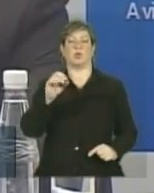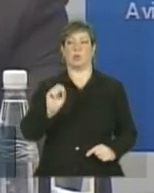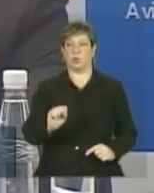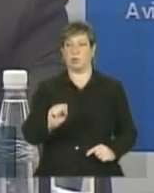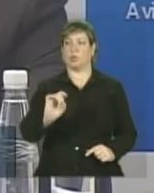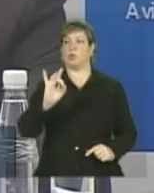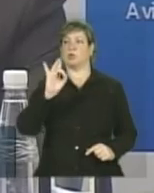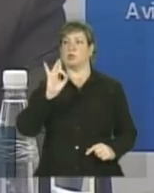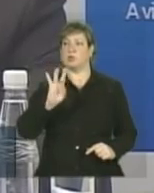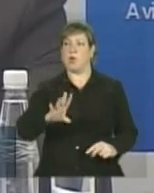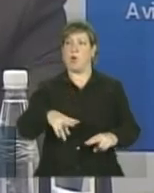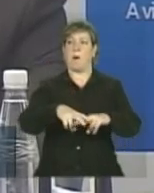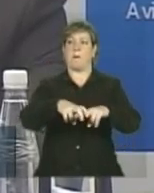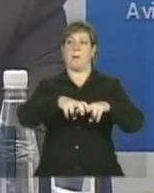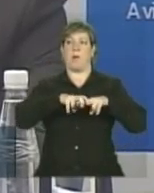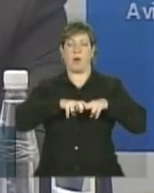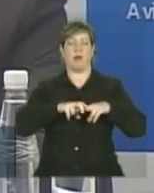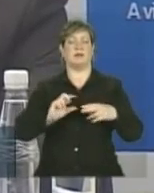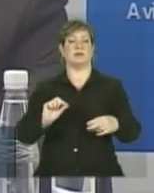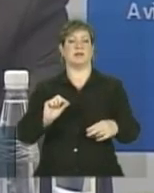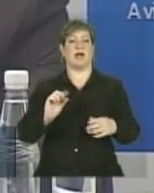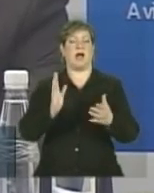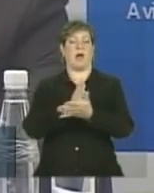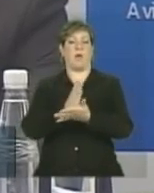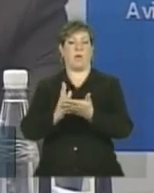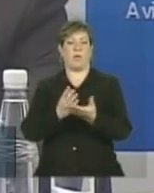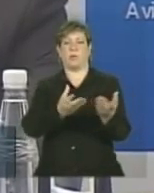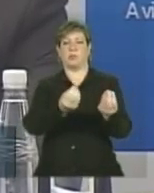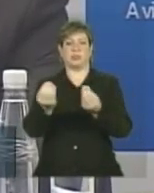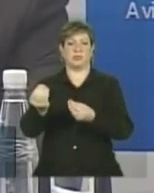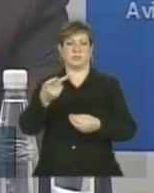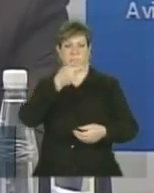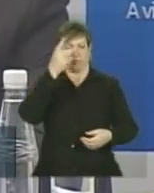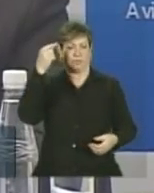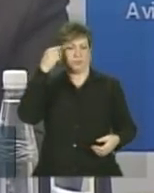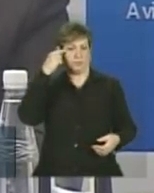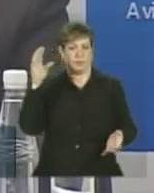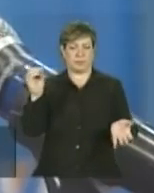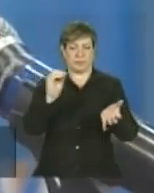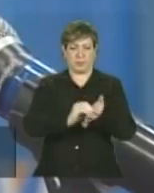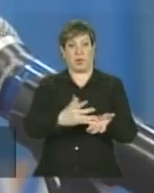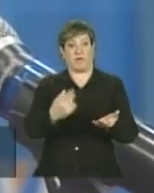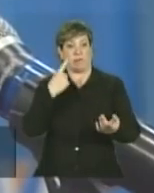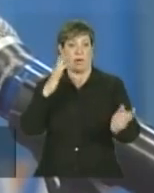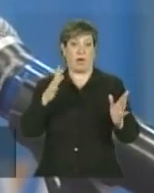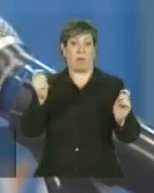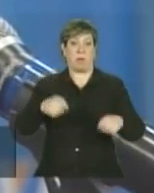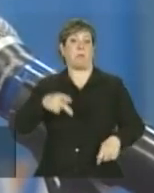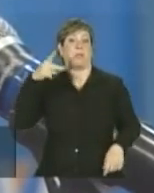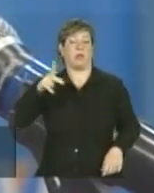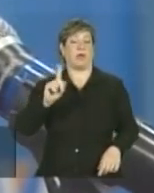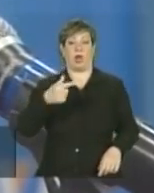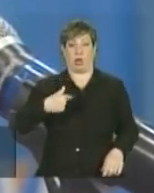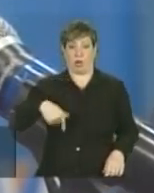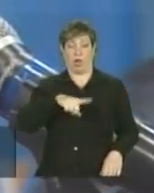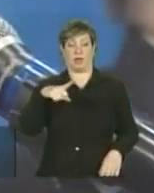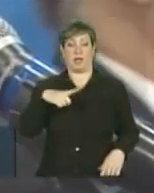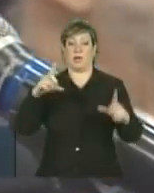meramente numa atitude que muitos colocaram como uma possibilidade de ser até política. Nós estamos baixando os